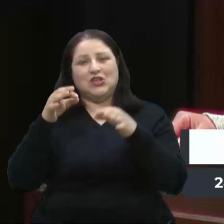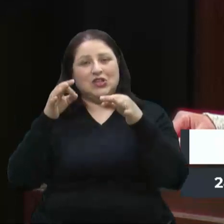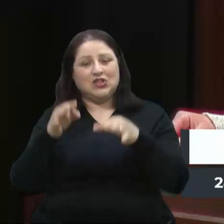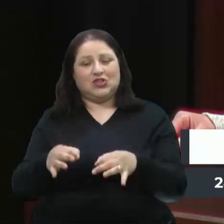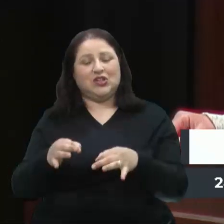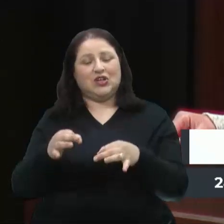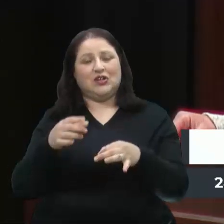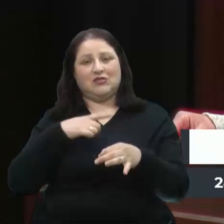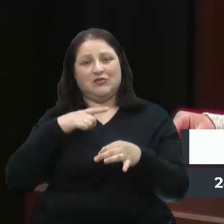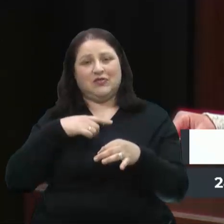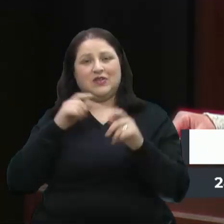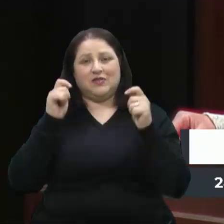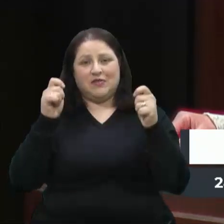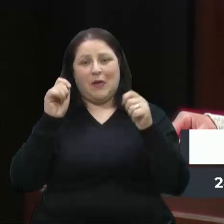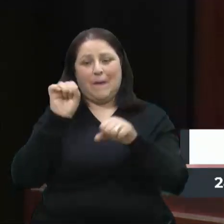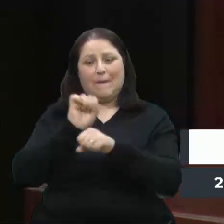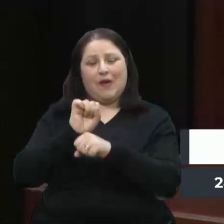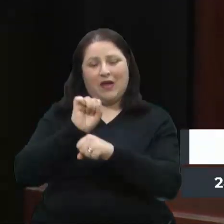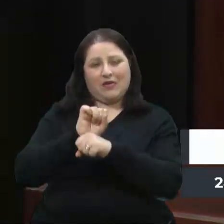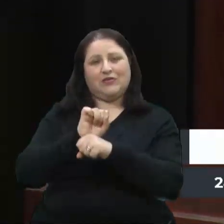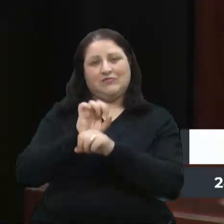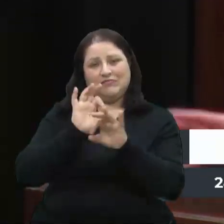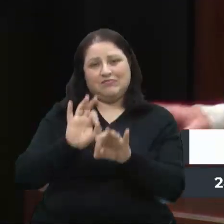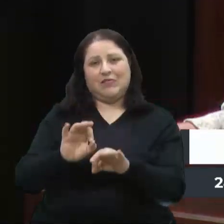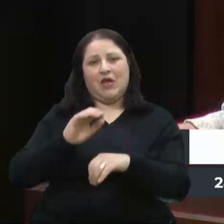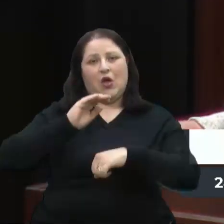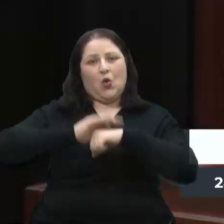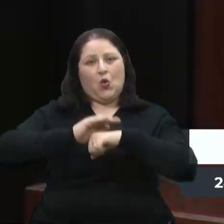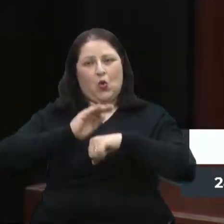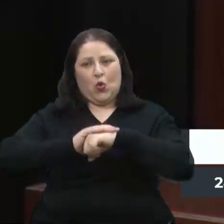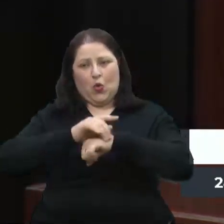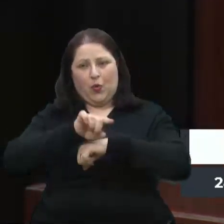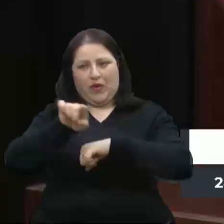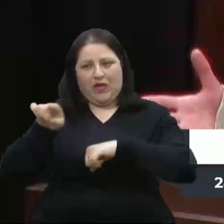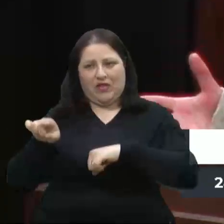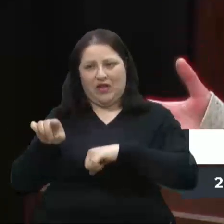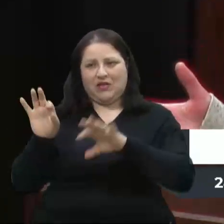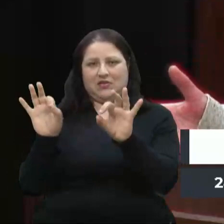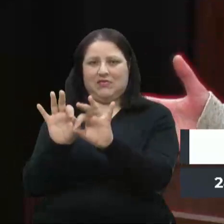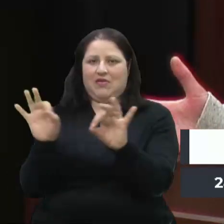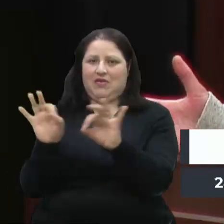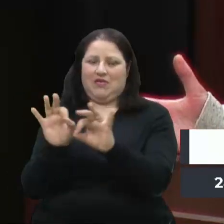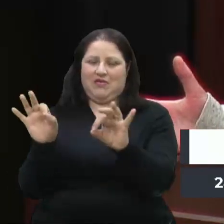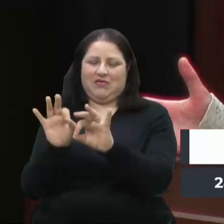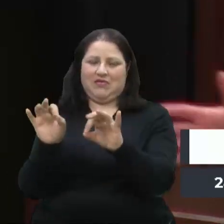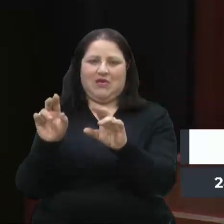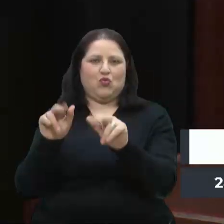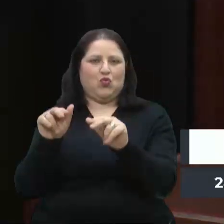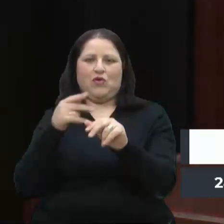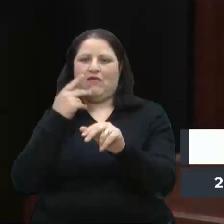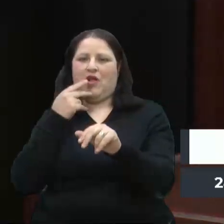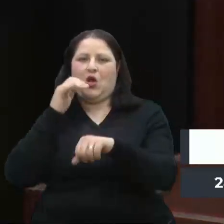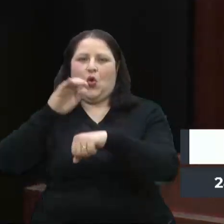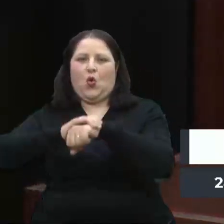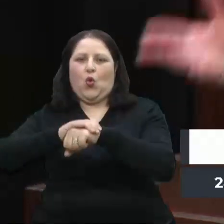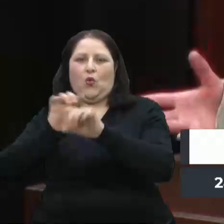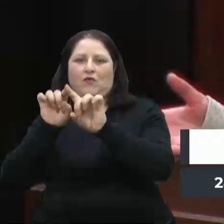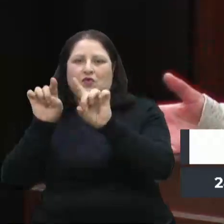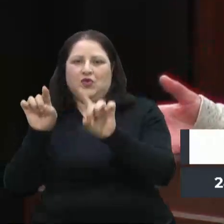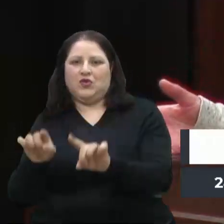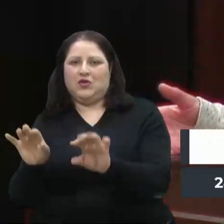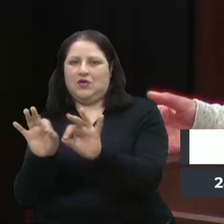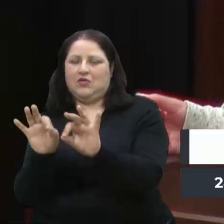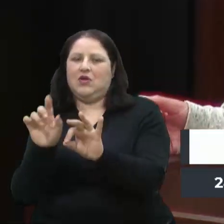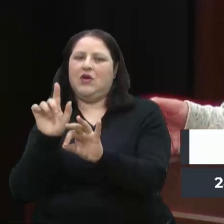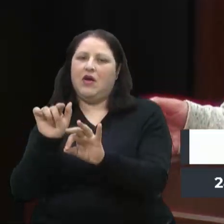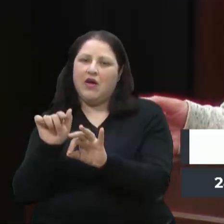sua paralisação. Dizer que então não é culpa deles, em nenhum momento estaremos falando isso, afinal de contas é